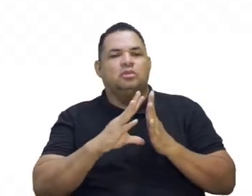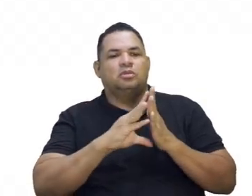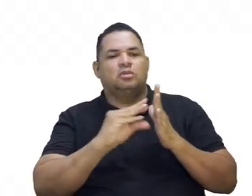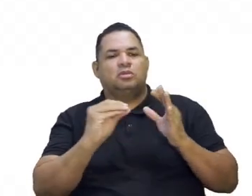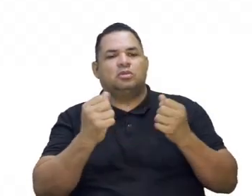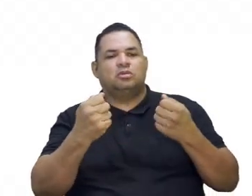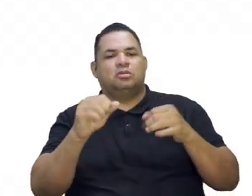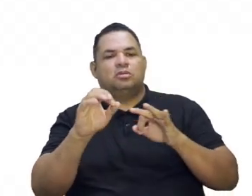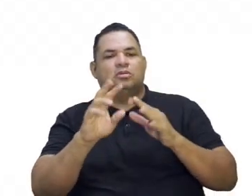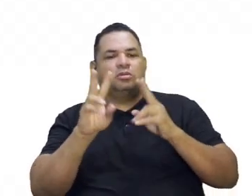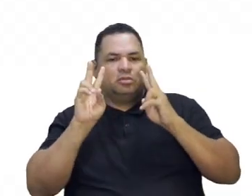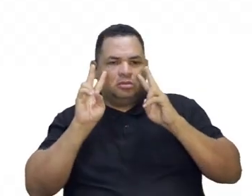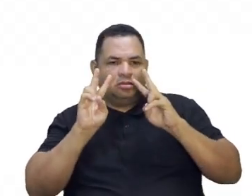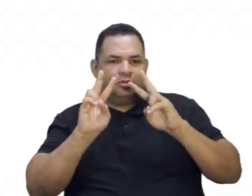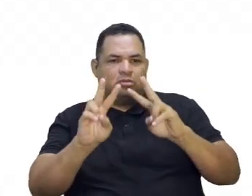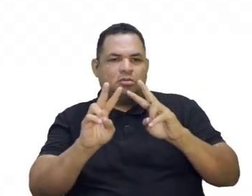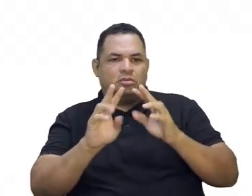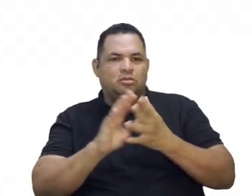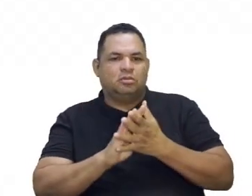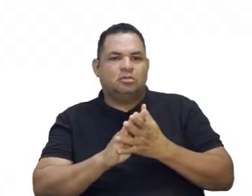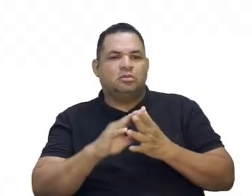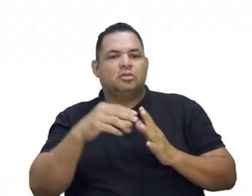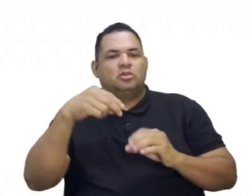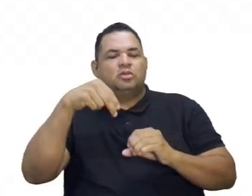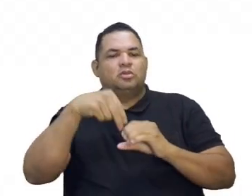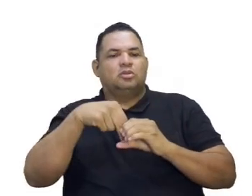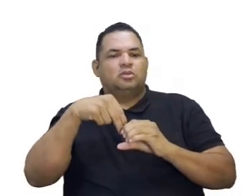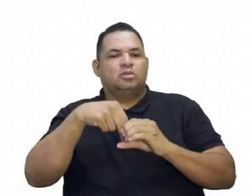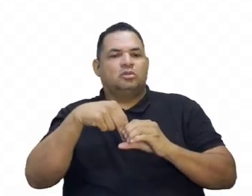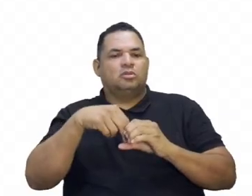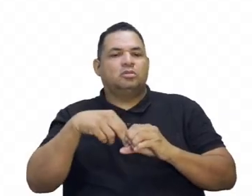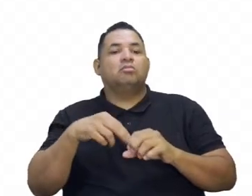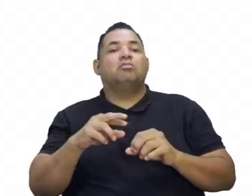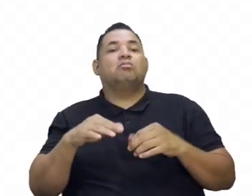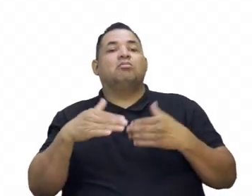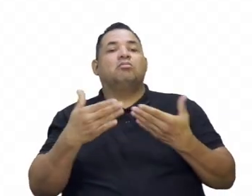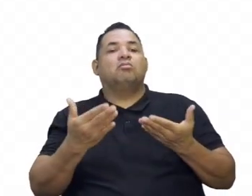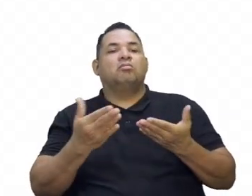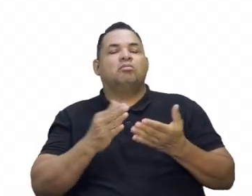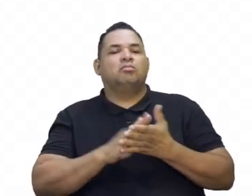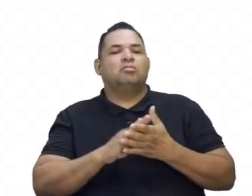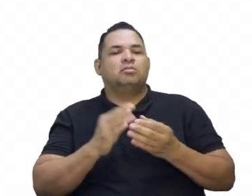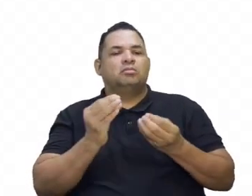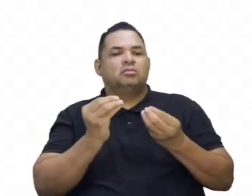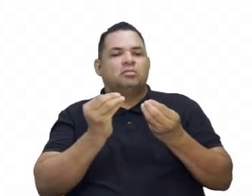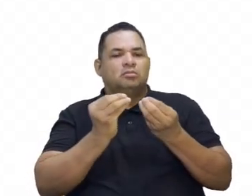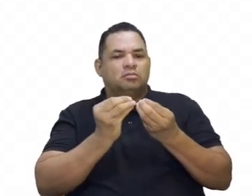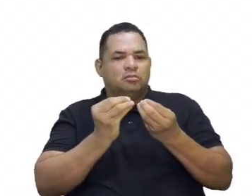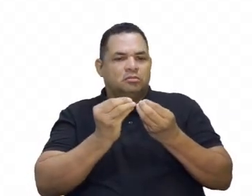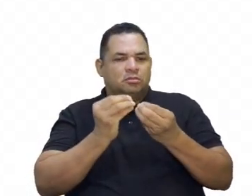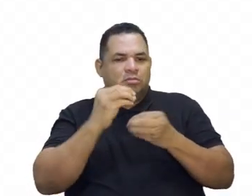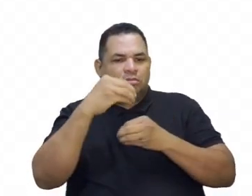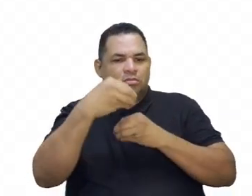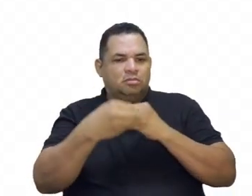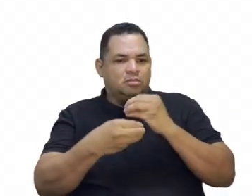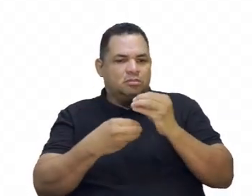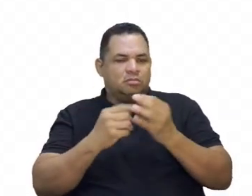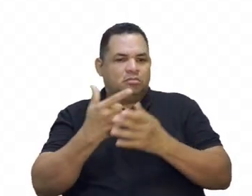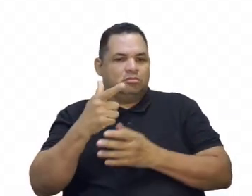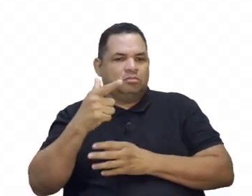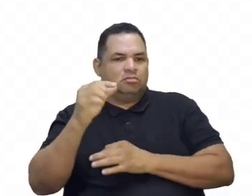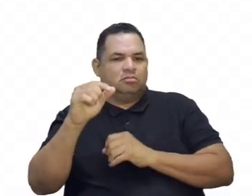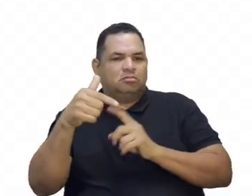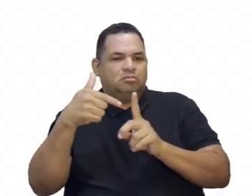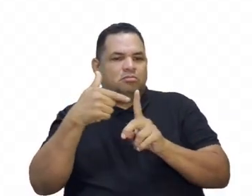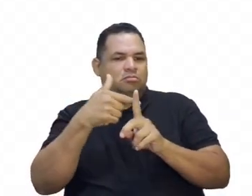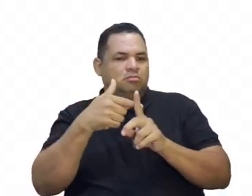modelo poderia prever os nêutrons. Quem são os nêutrons? São partículas subatômicas sem cargas